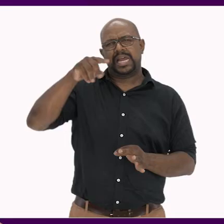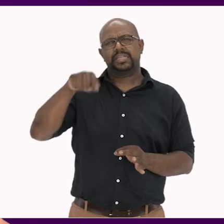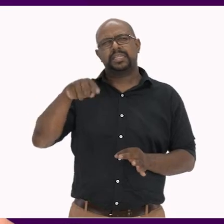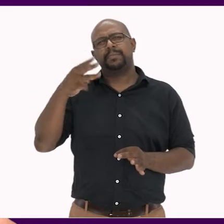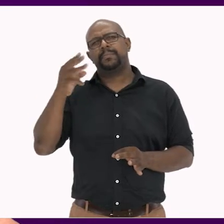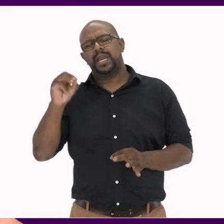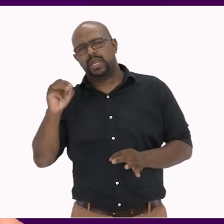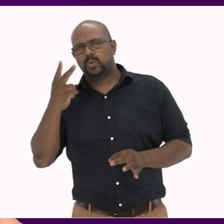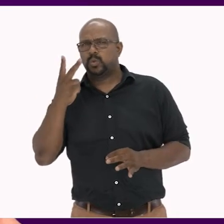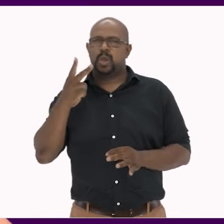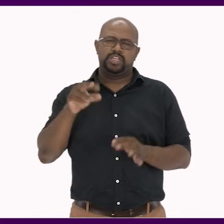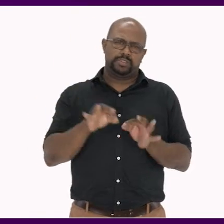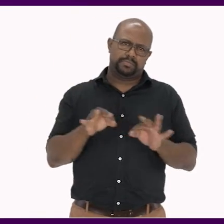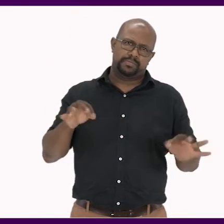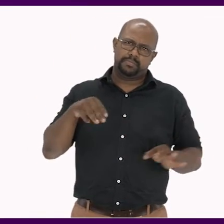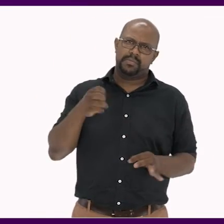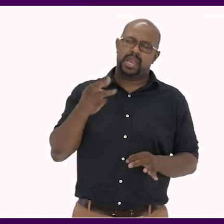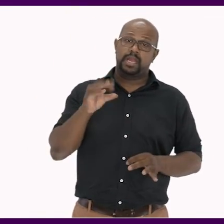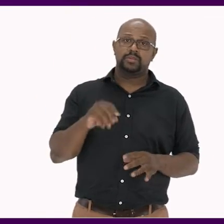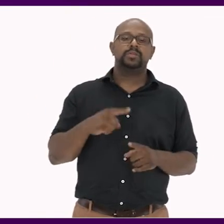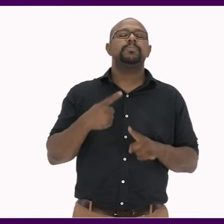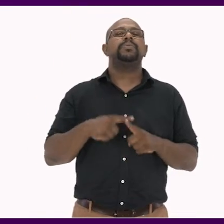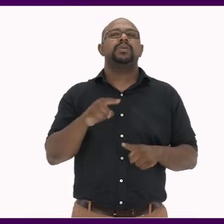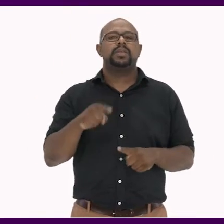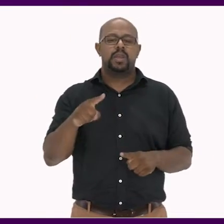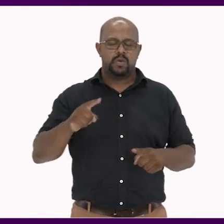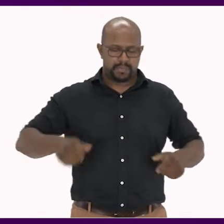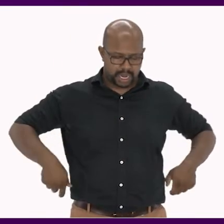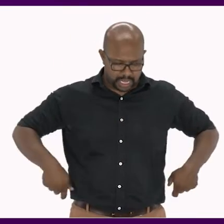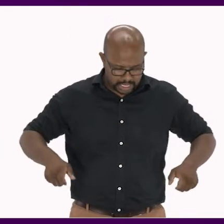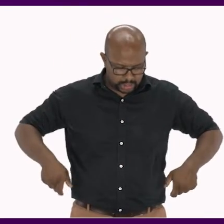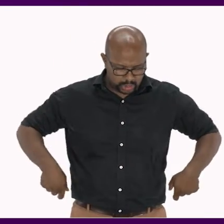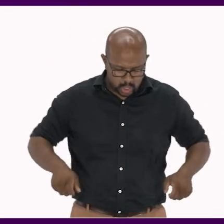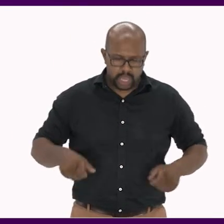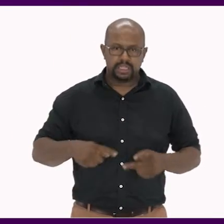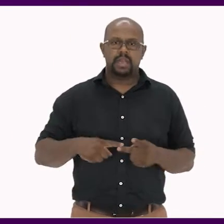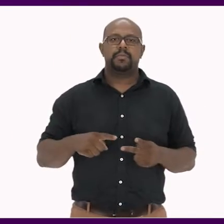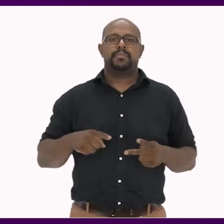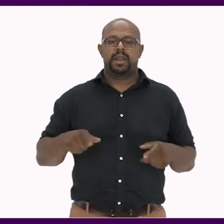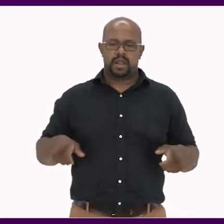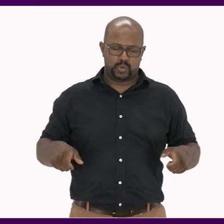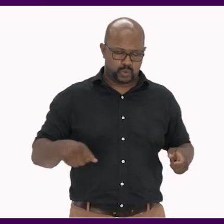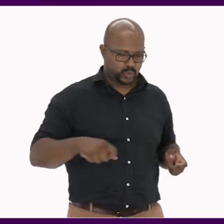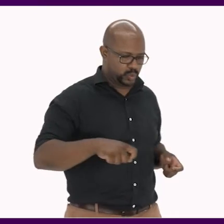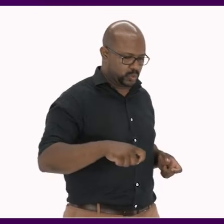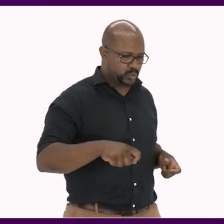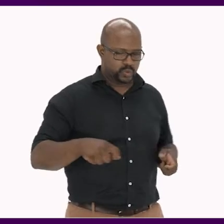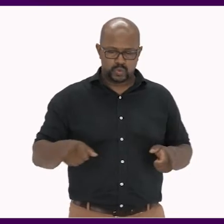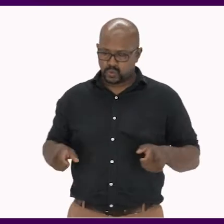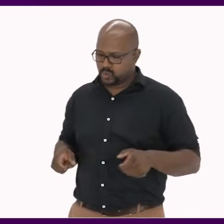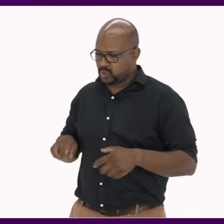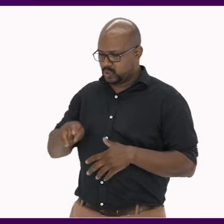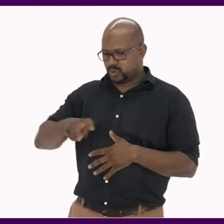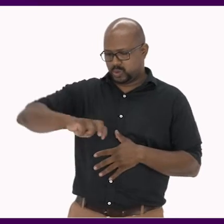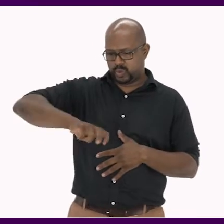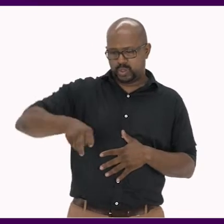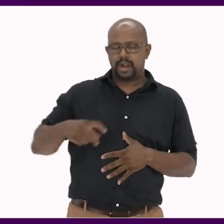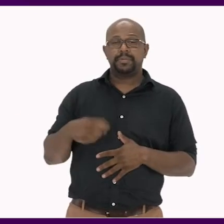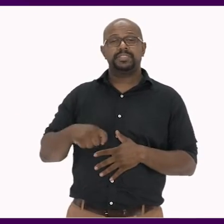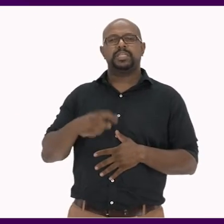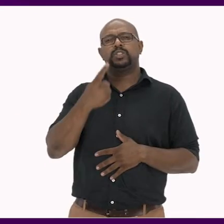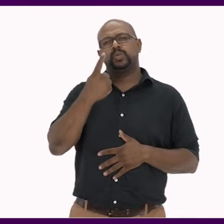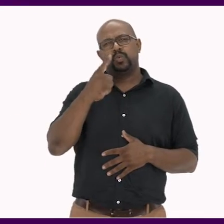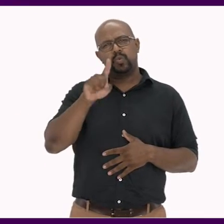metros. Né? Por quê? Uma cadeira de roda, para girar e fazer a sua manobra, precisa de 1,5